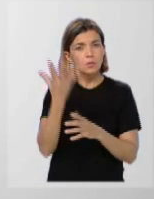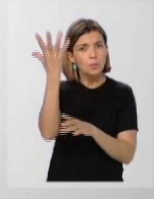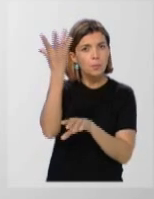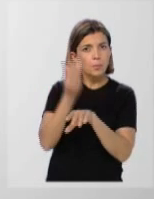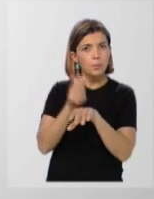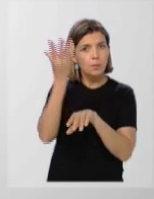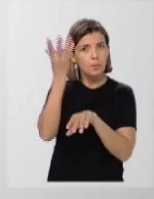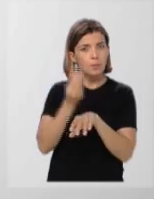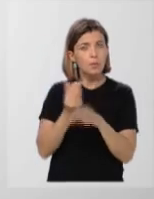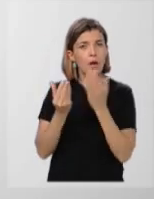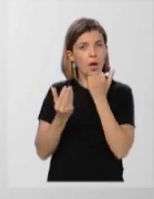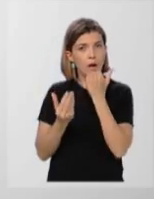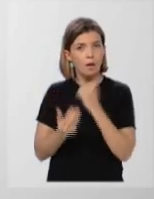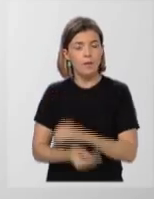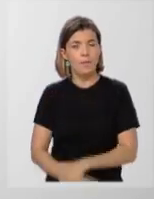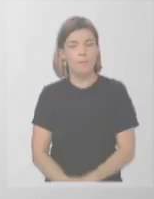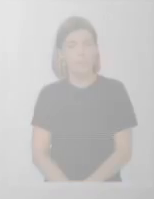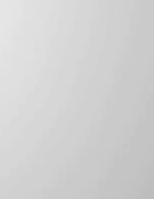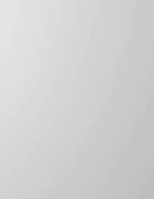através da fotossíntese.